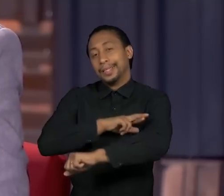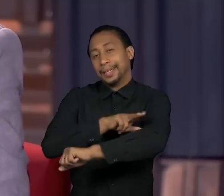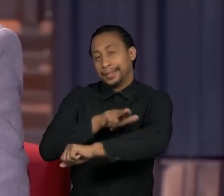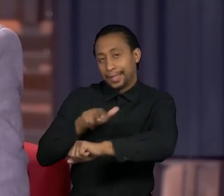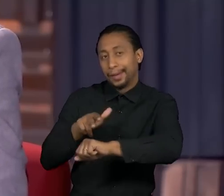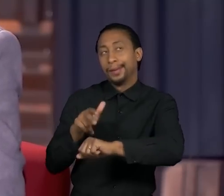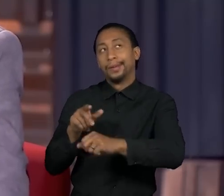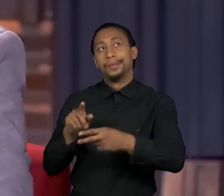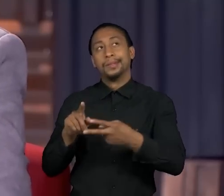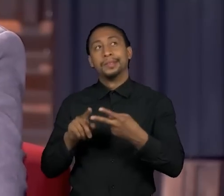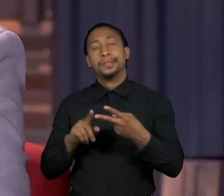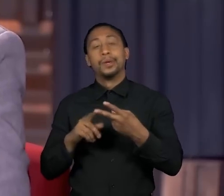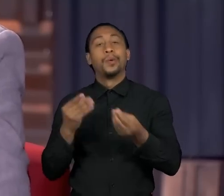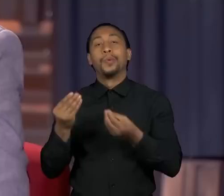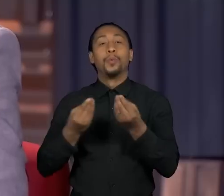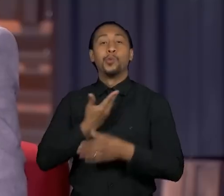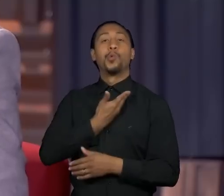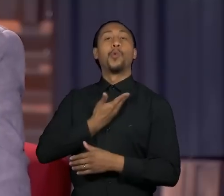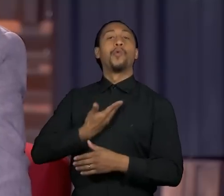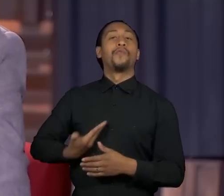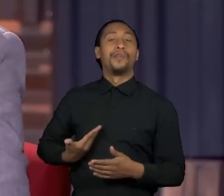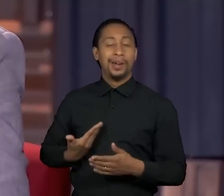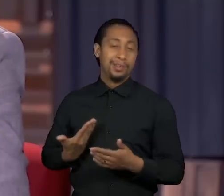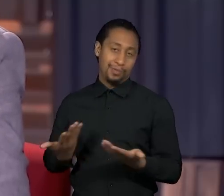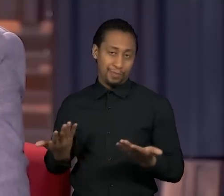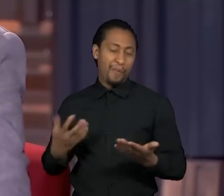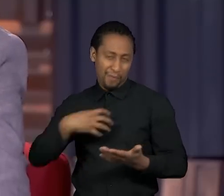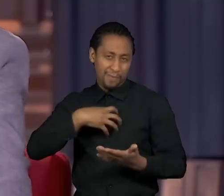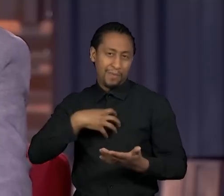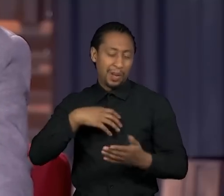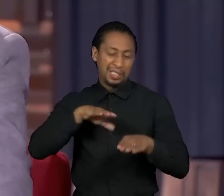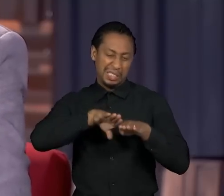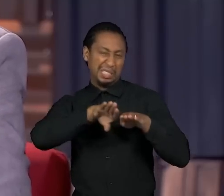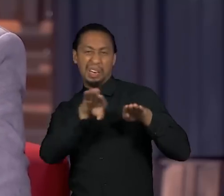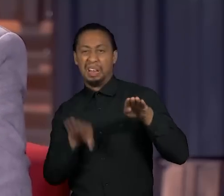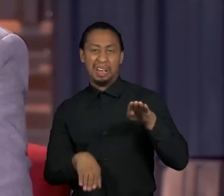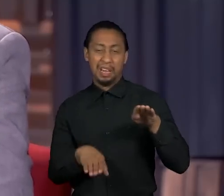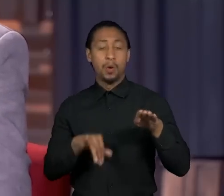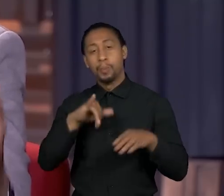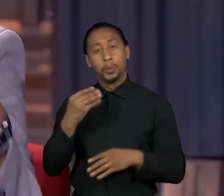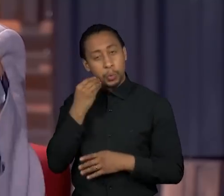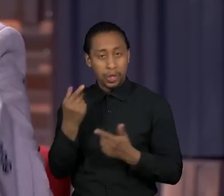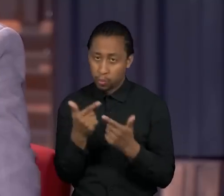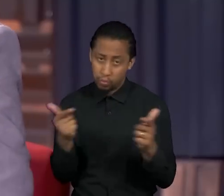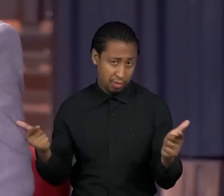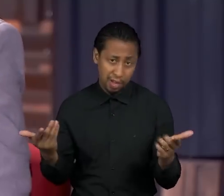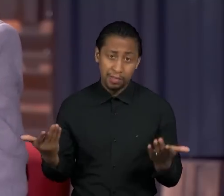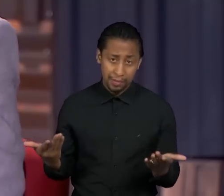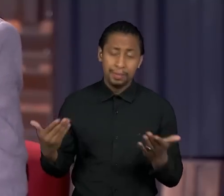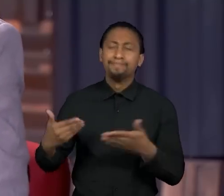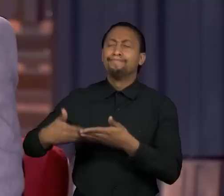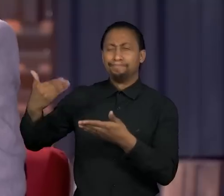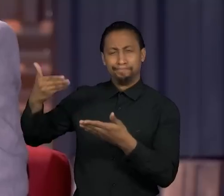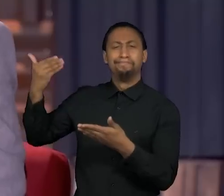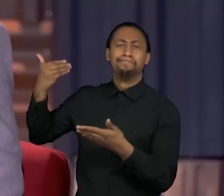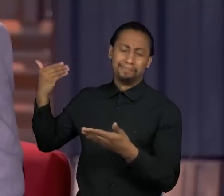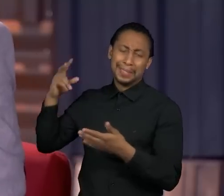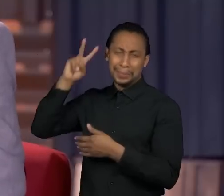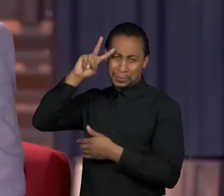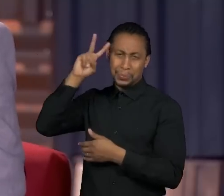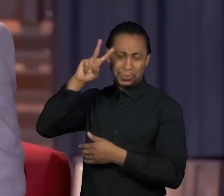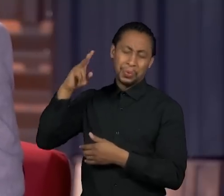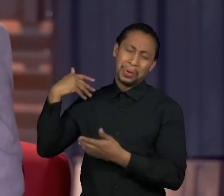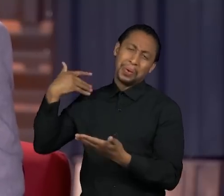muito sobre como o sistema enxerga a gente, como ele não dá oportunidades iguais. E isso é de muito tempo atrás, né? Herança histórica. Não é